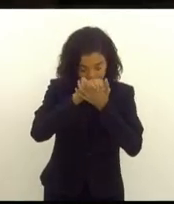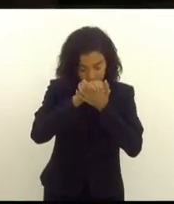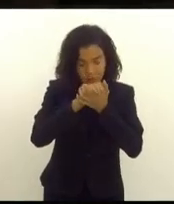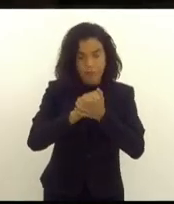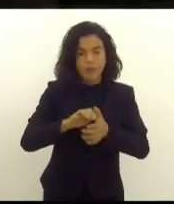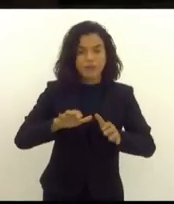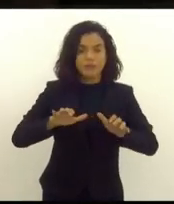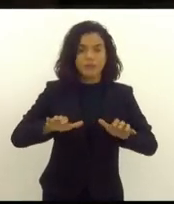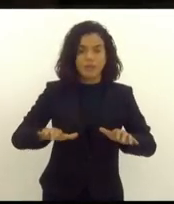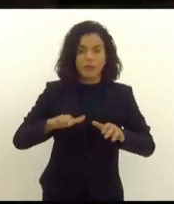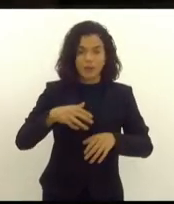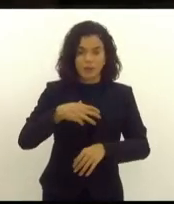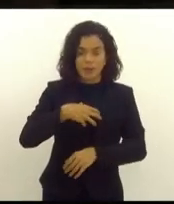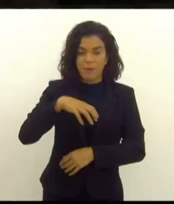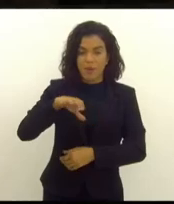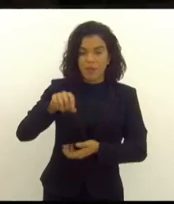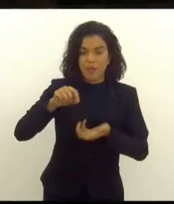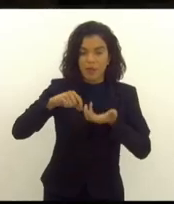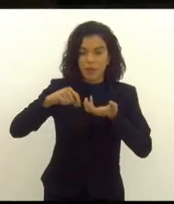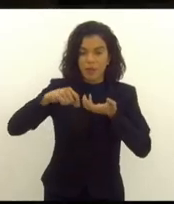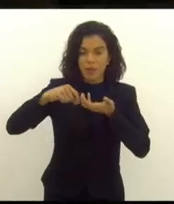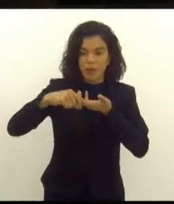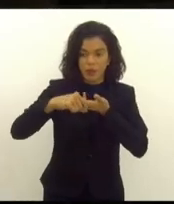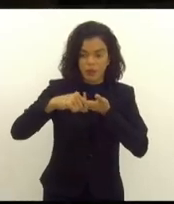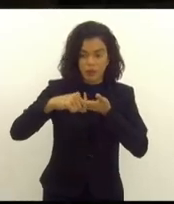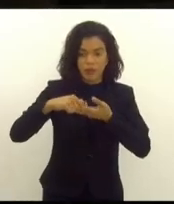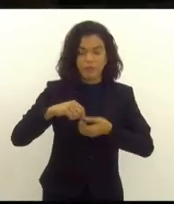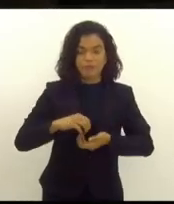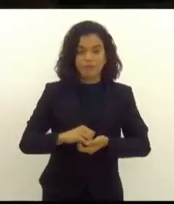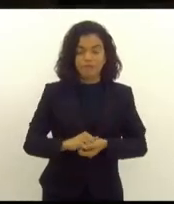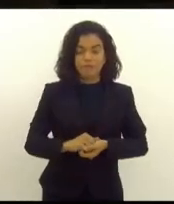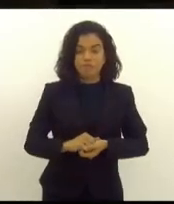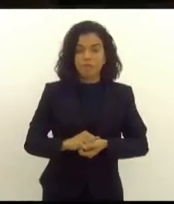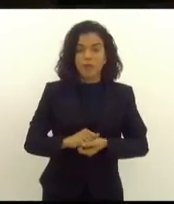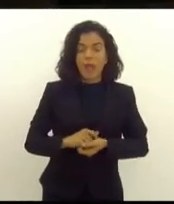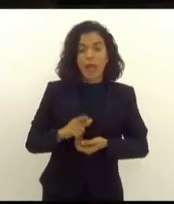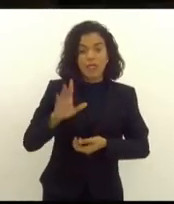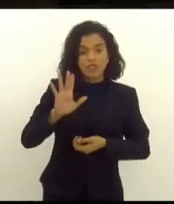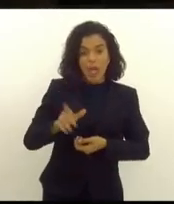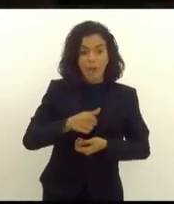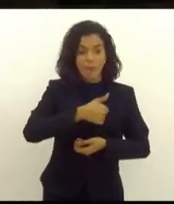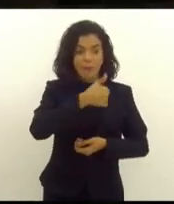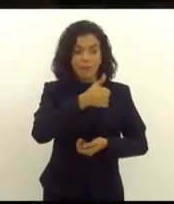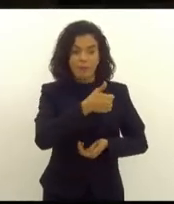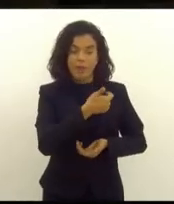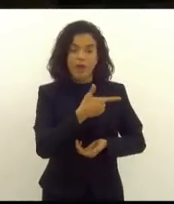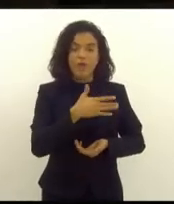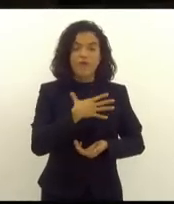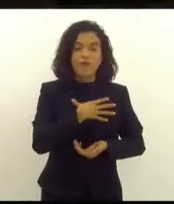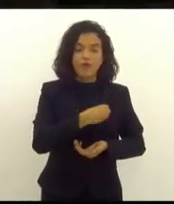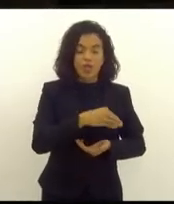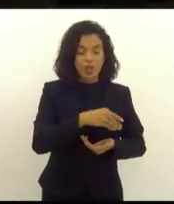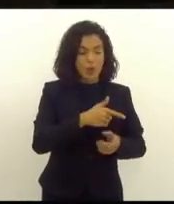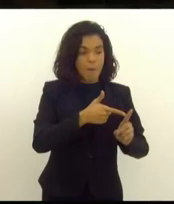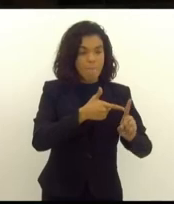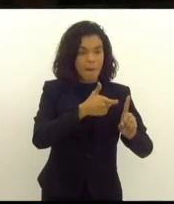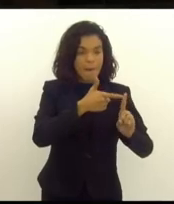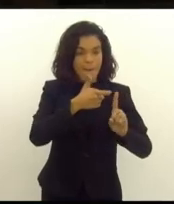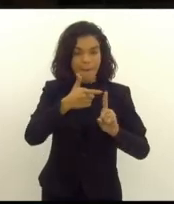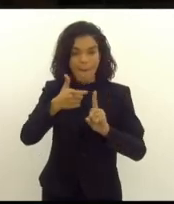lá na Bahia Depois de perder um filho executado